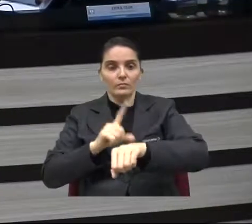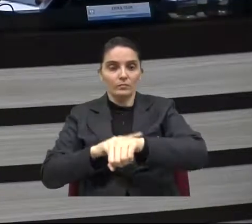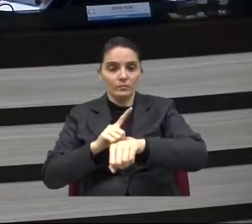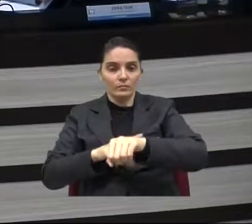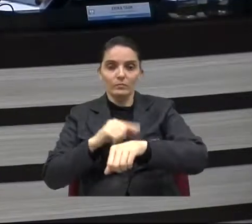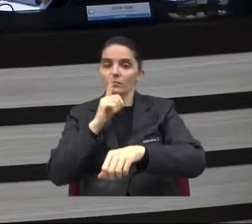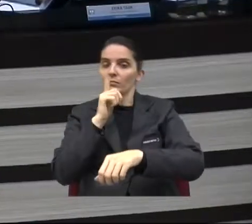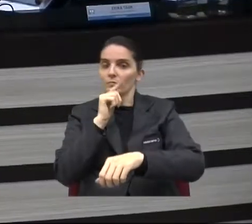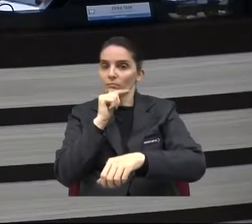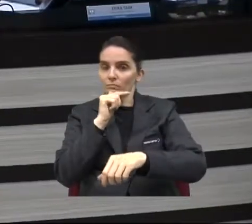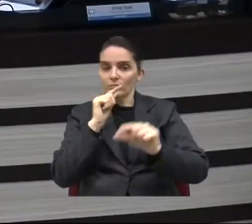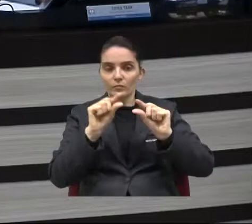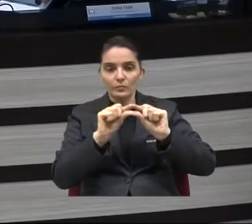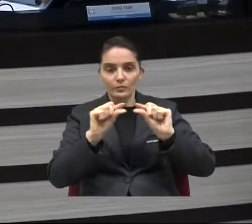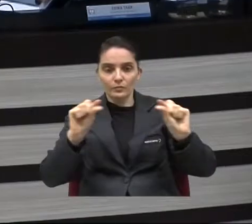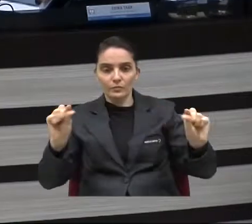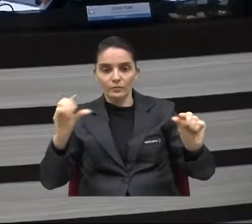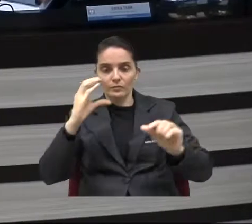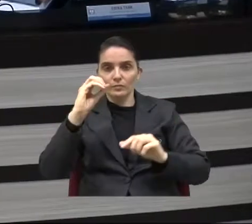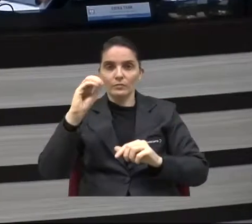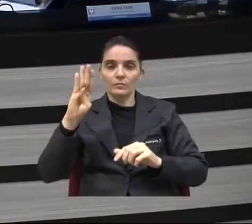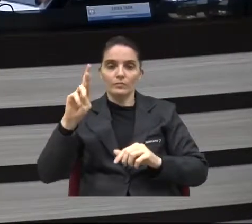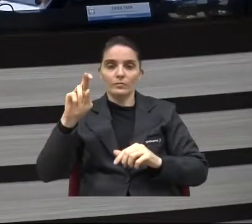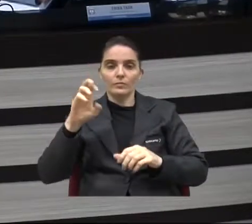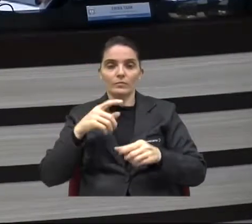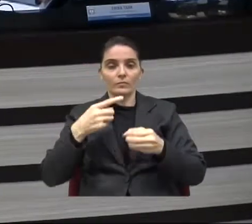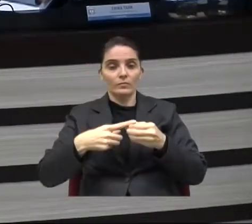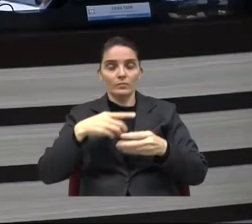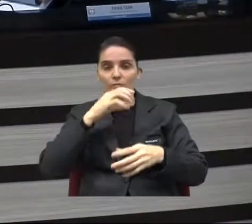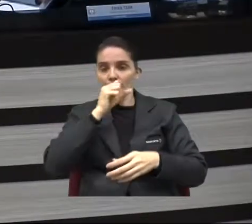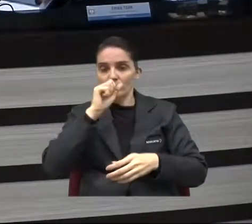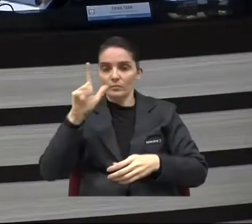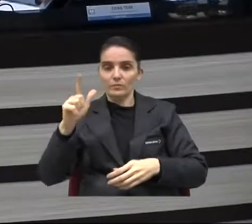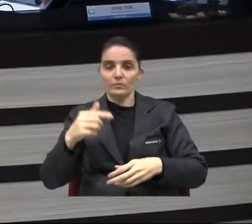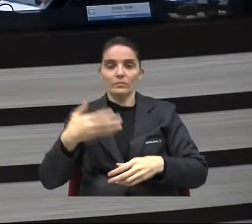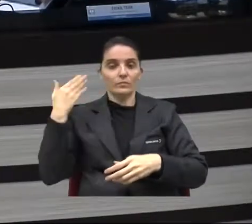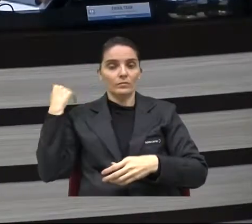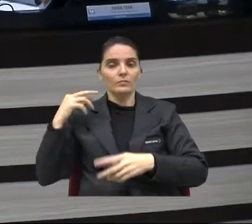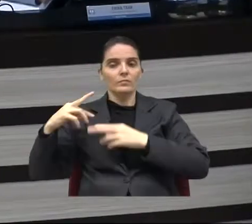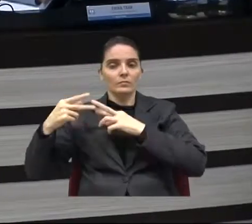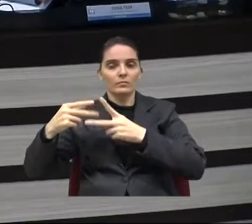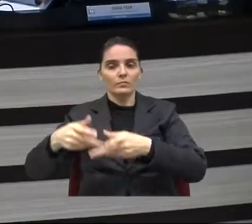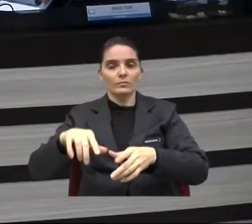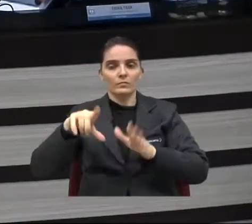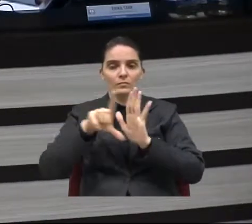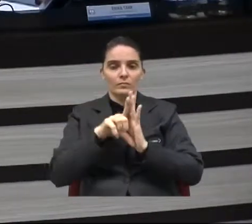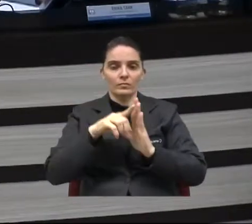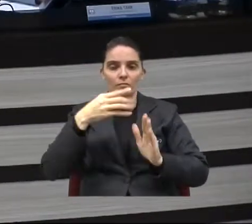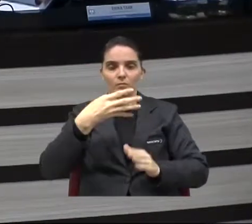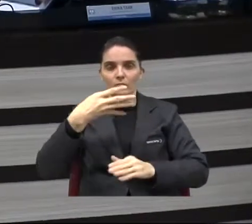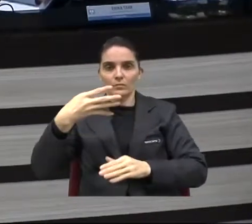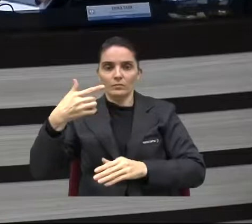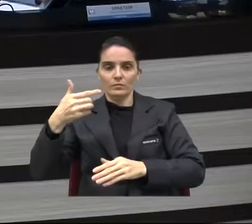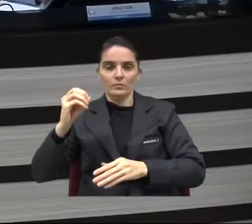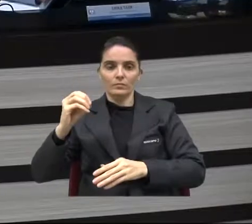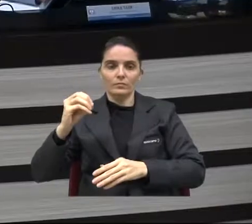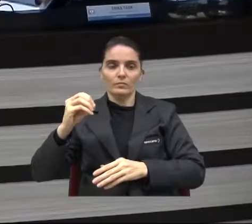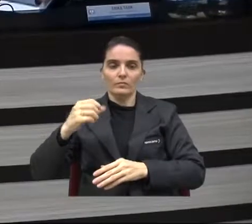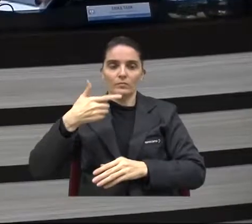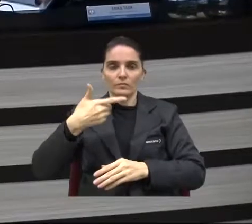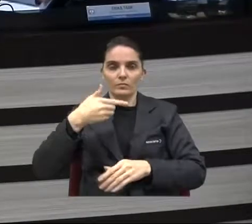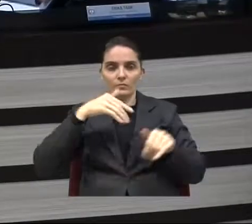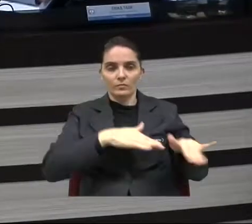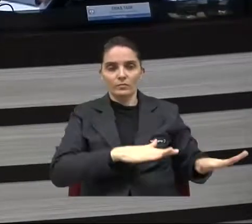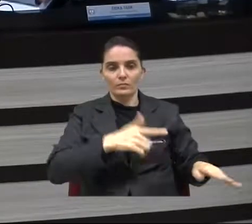de cobre no âmbito do município de Limeira, alterada pelas leis 4.420, de 2 de setembro